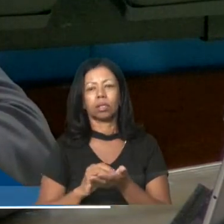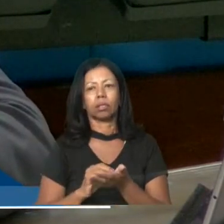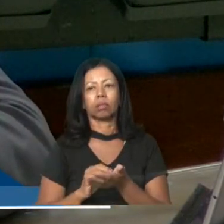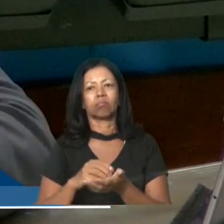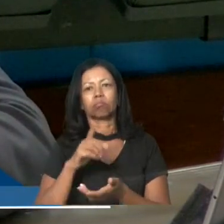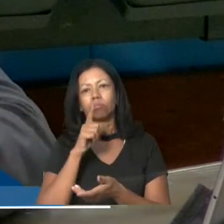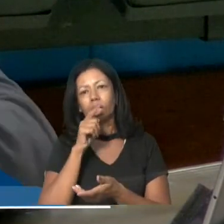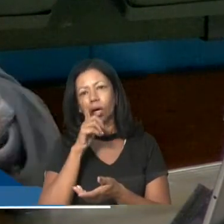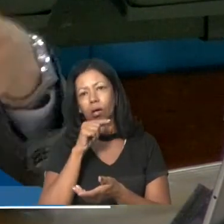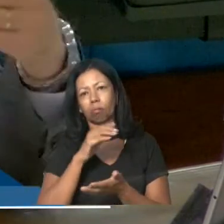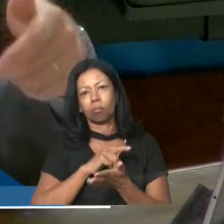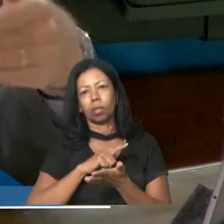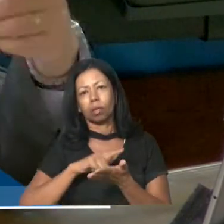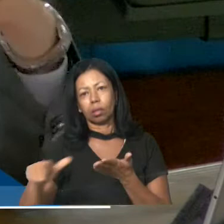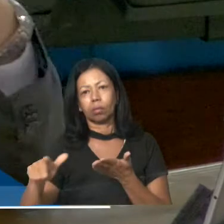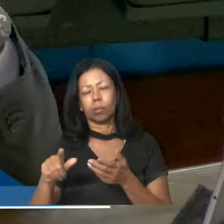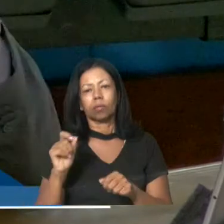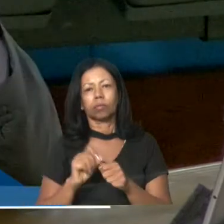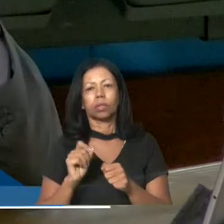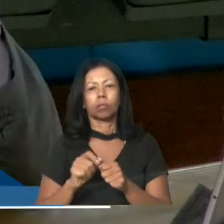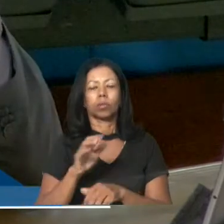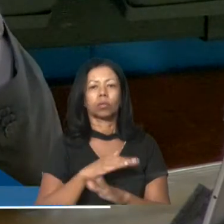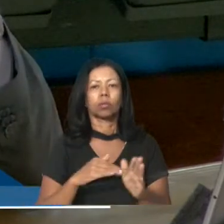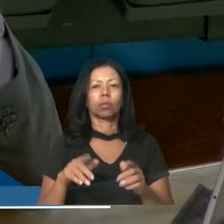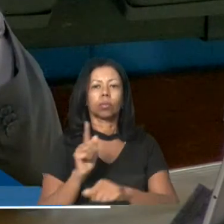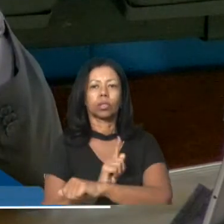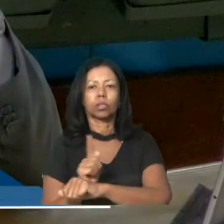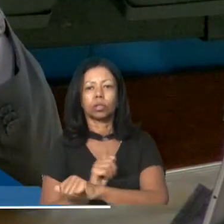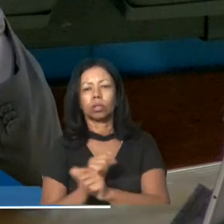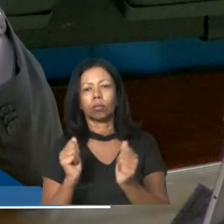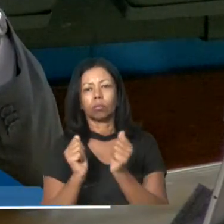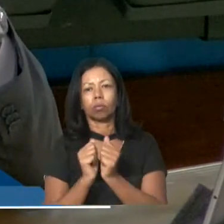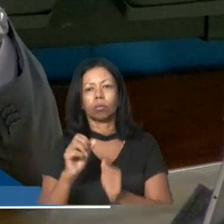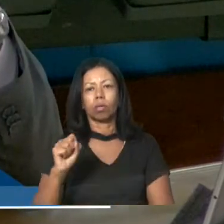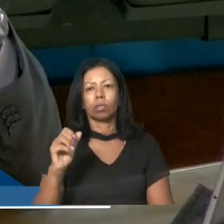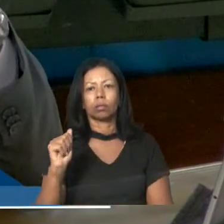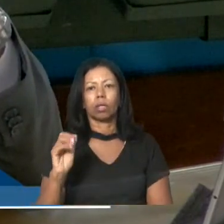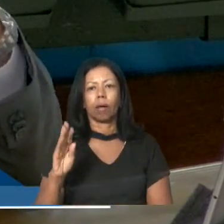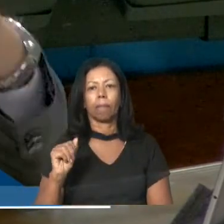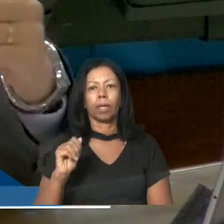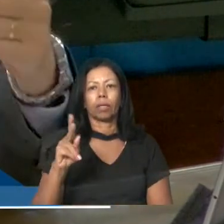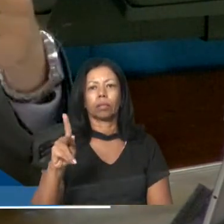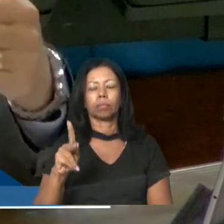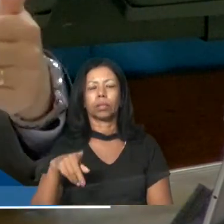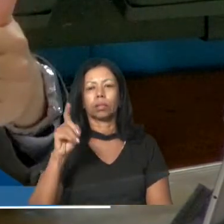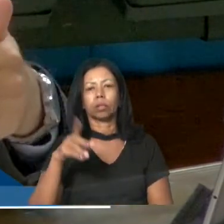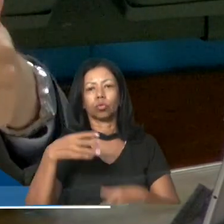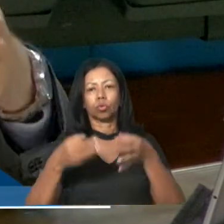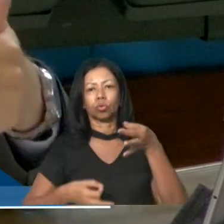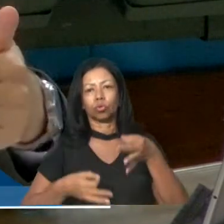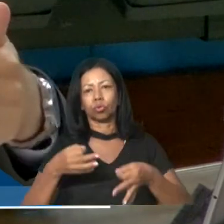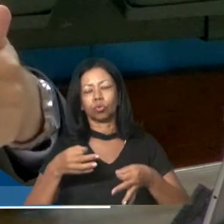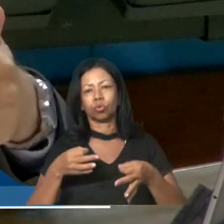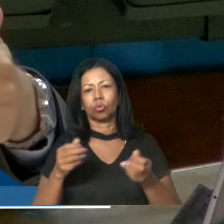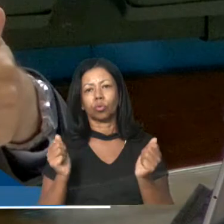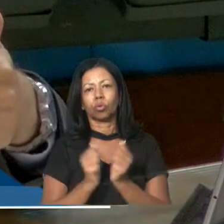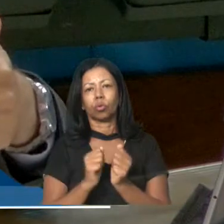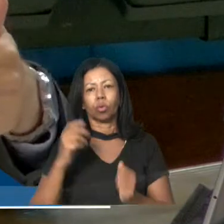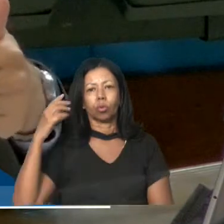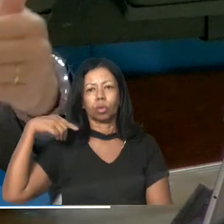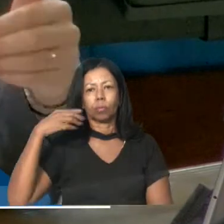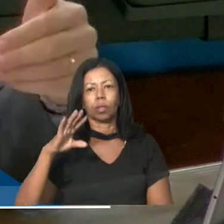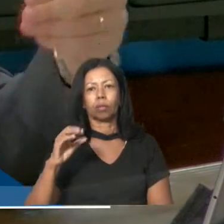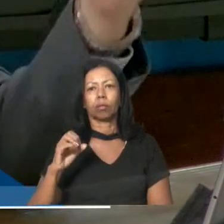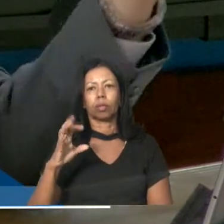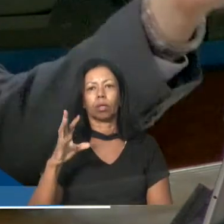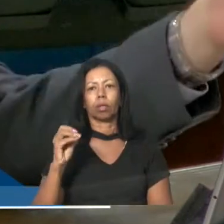básico, que nós fizemos toda uma gestão com a Sabesp, sendo justo com o deputado Caio França e também,